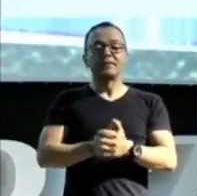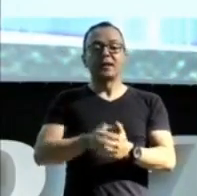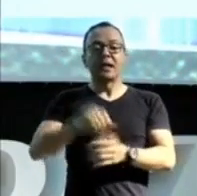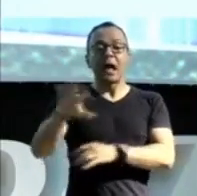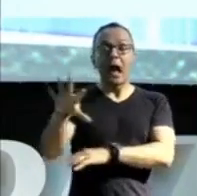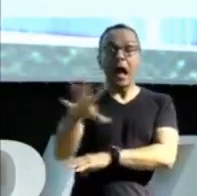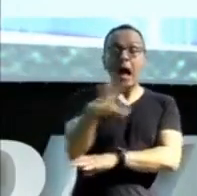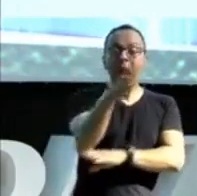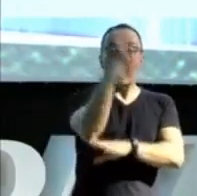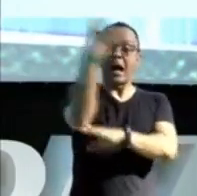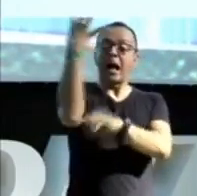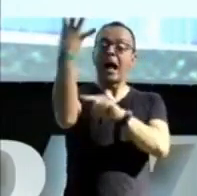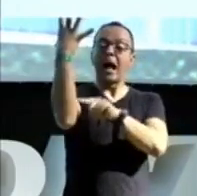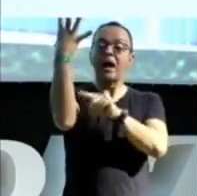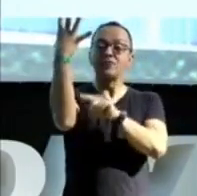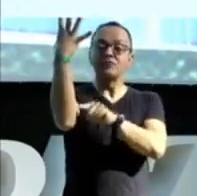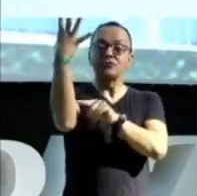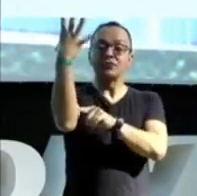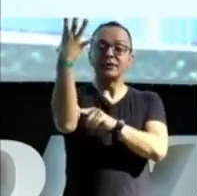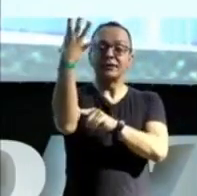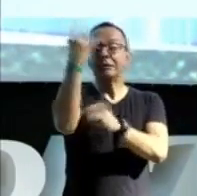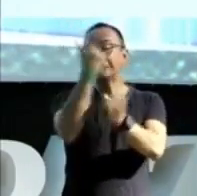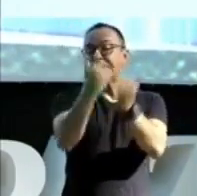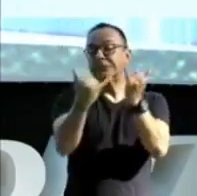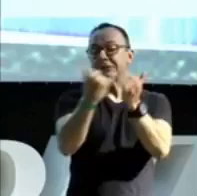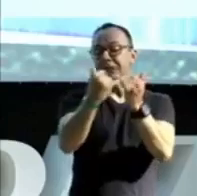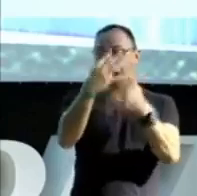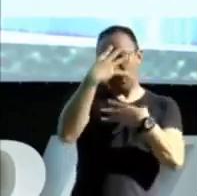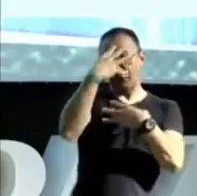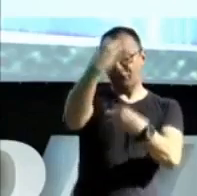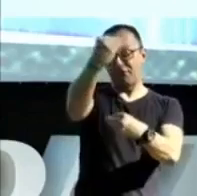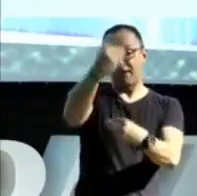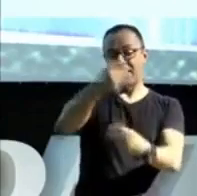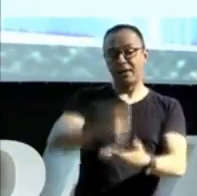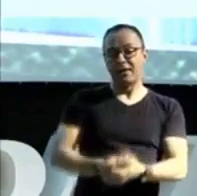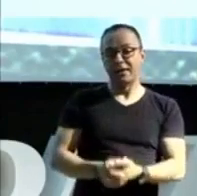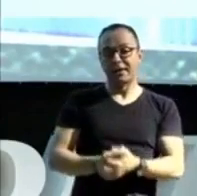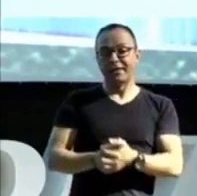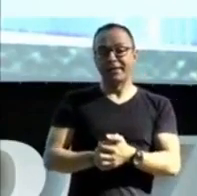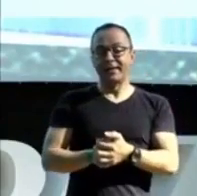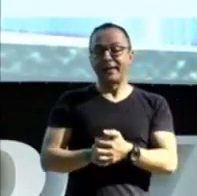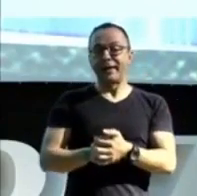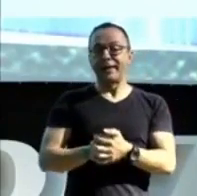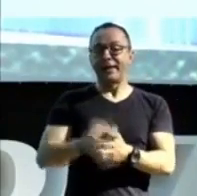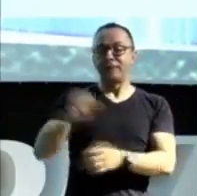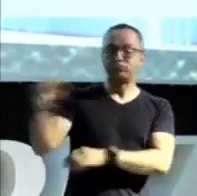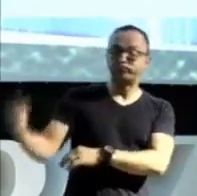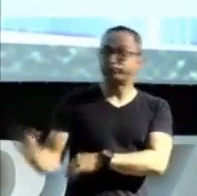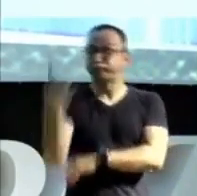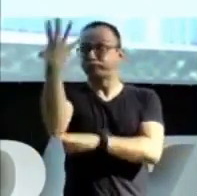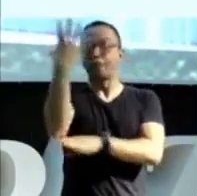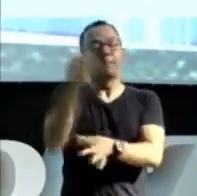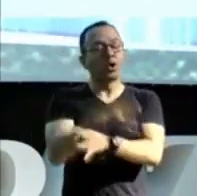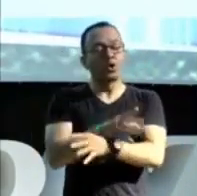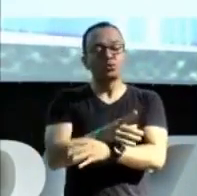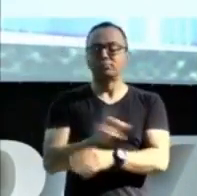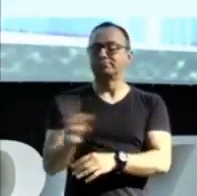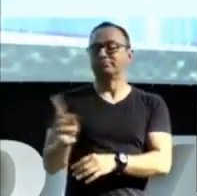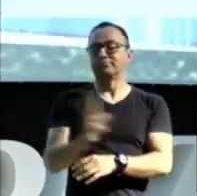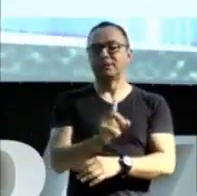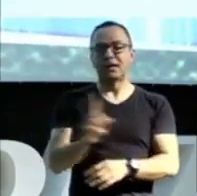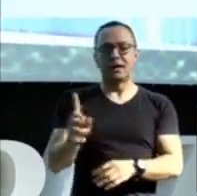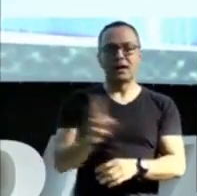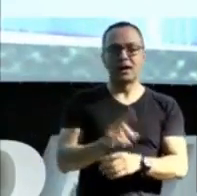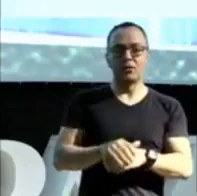viva não brota miraculosamente nos corações, e não é serviço